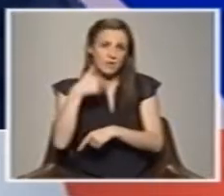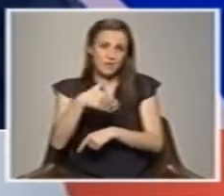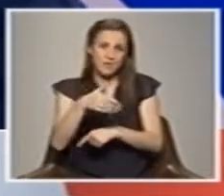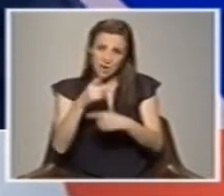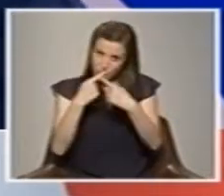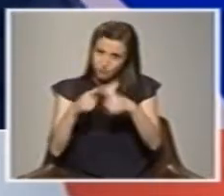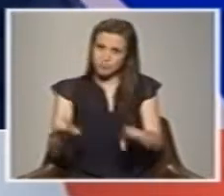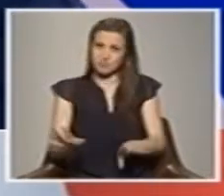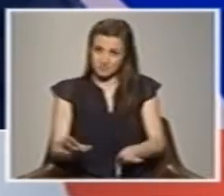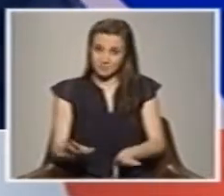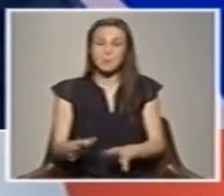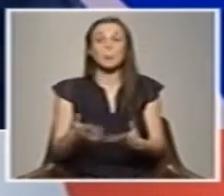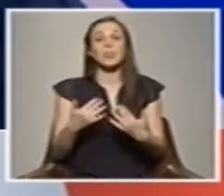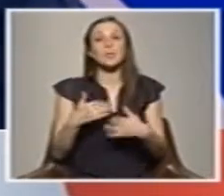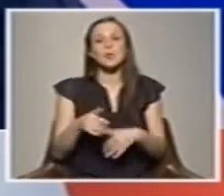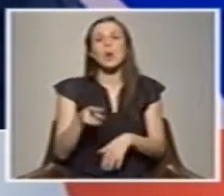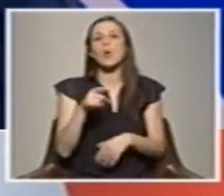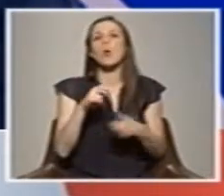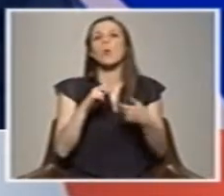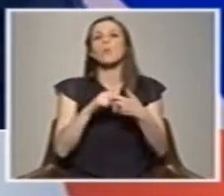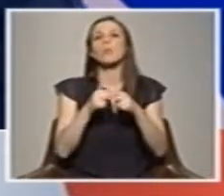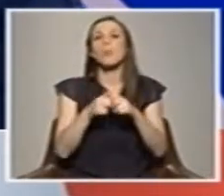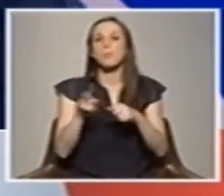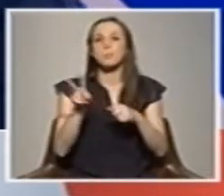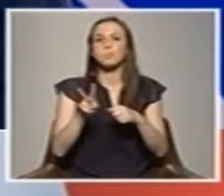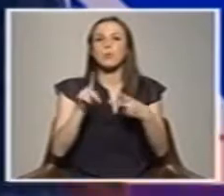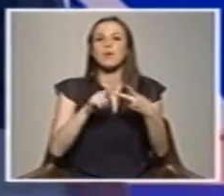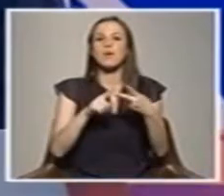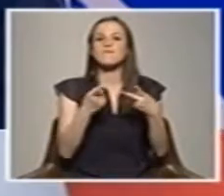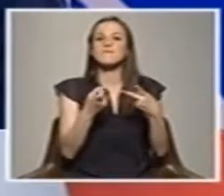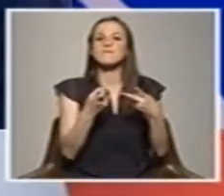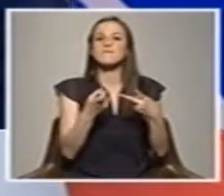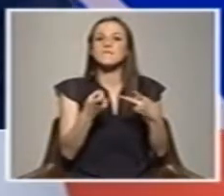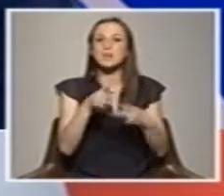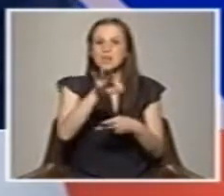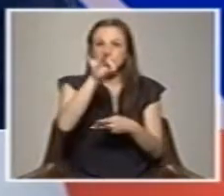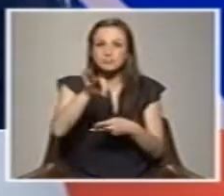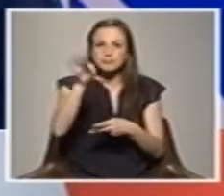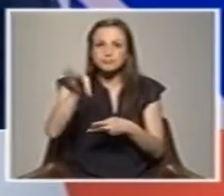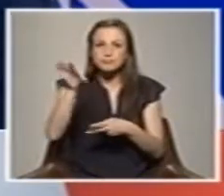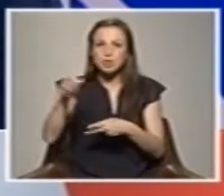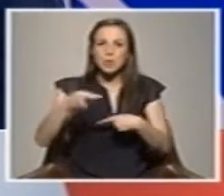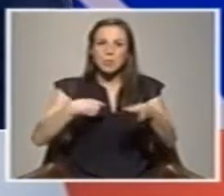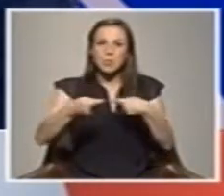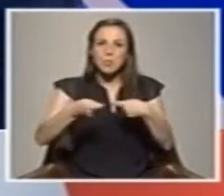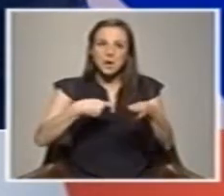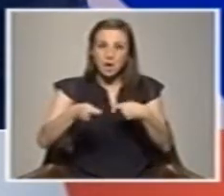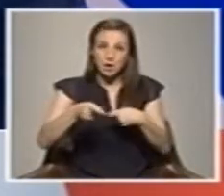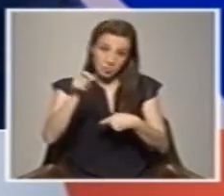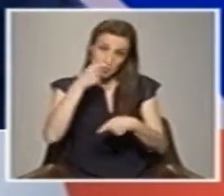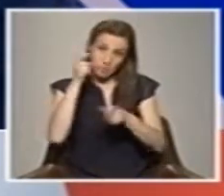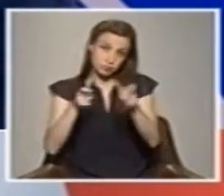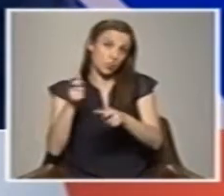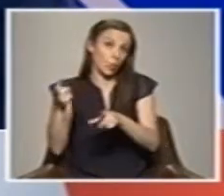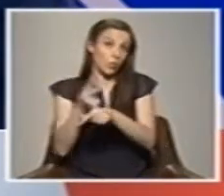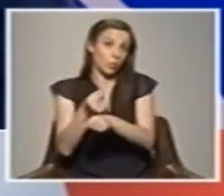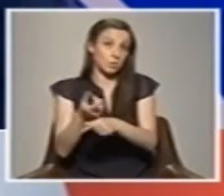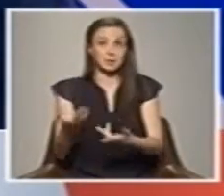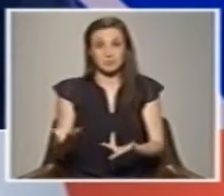segundo problema tem a ver com a falta de opções, quer para colocar produtos no mercado, quer para o consumidor. Se nós